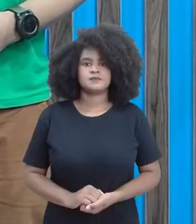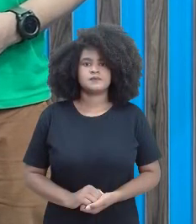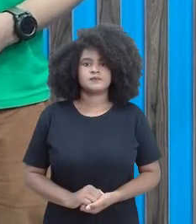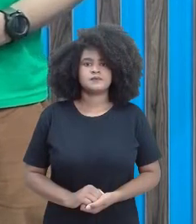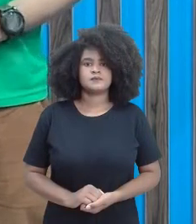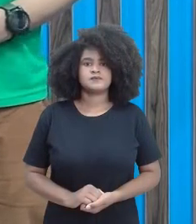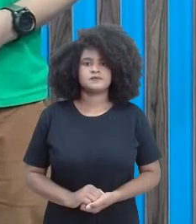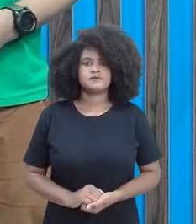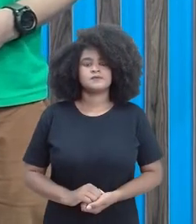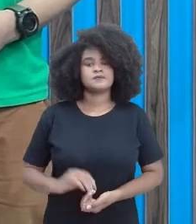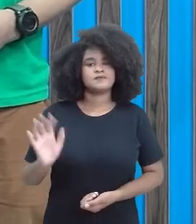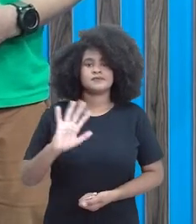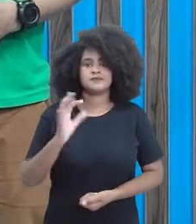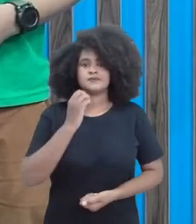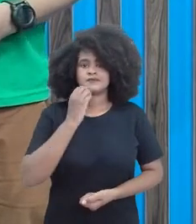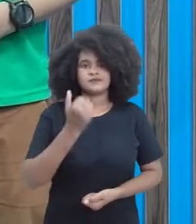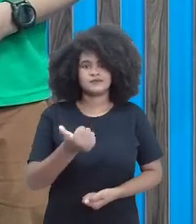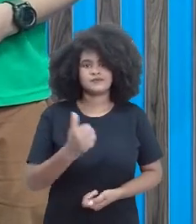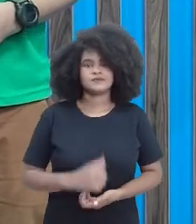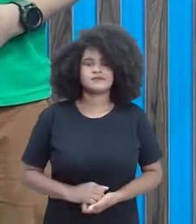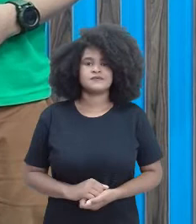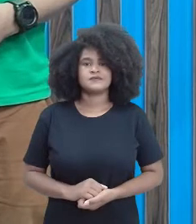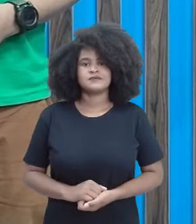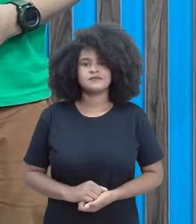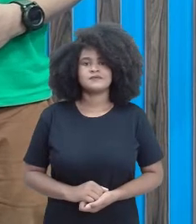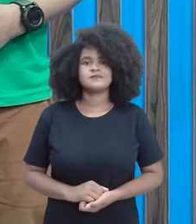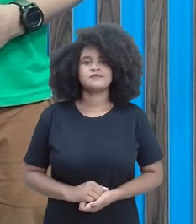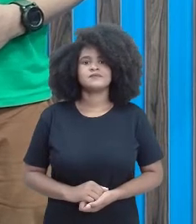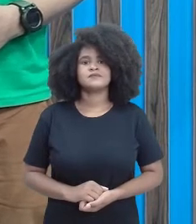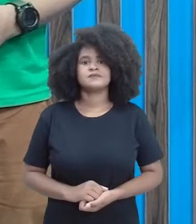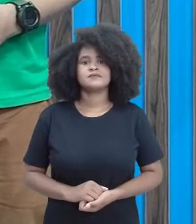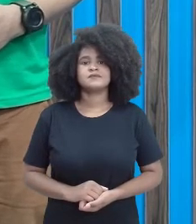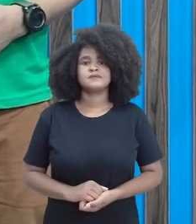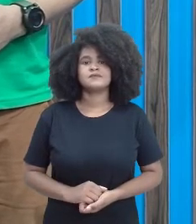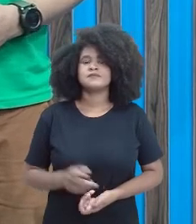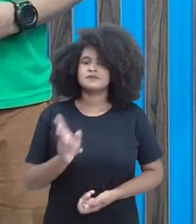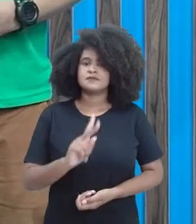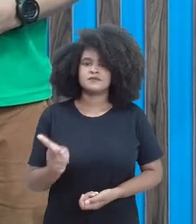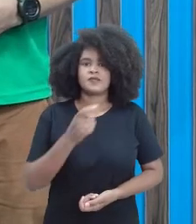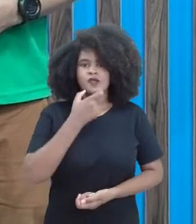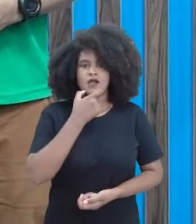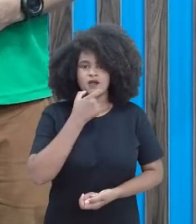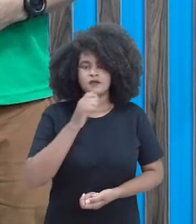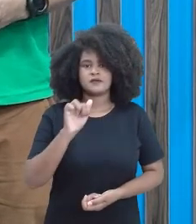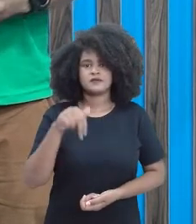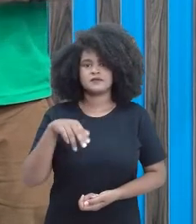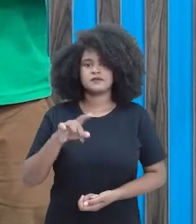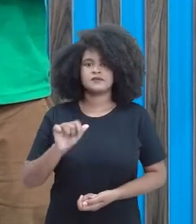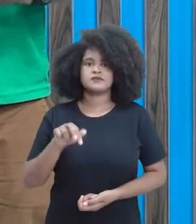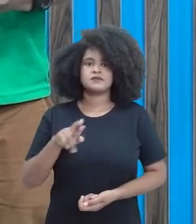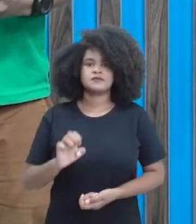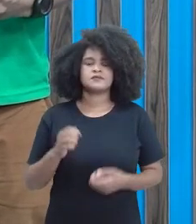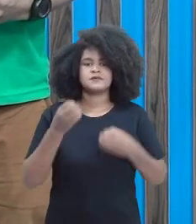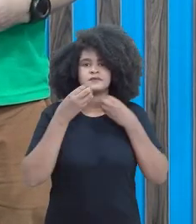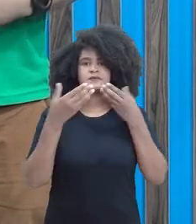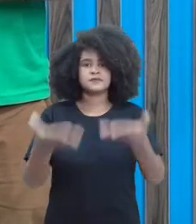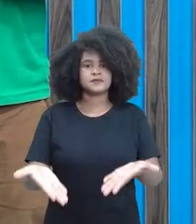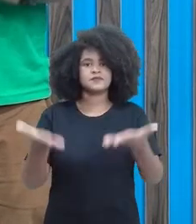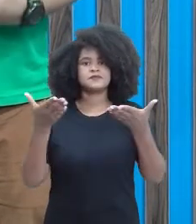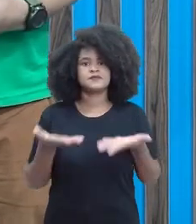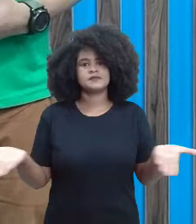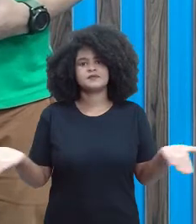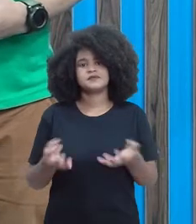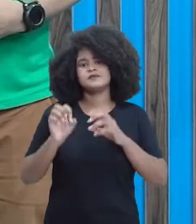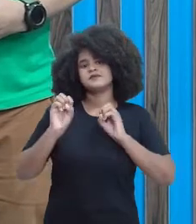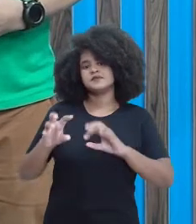pessoal, tudo bom com vocês? Aqui é o professor de inglês André Riceliano e sejam todos bem-vindos ao